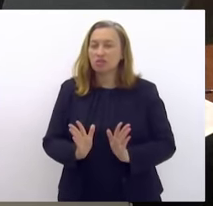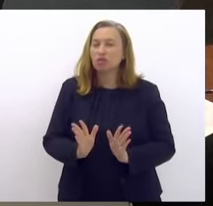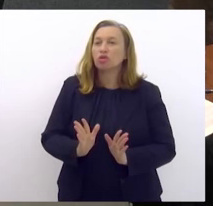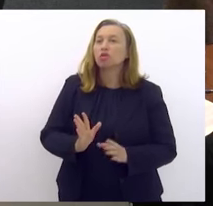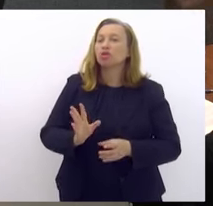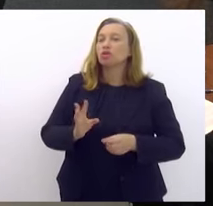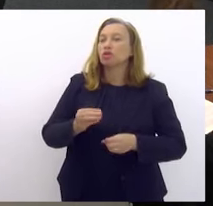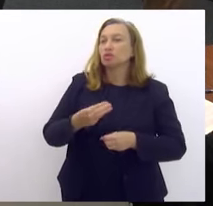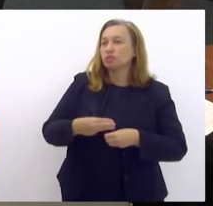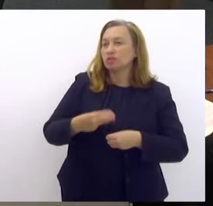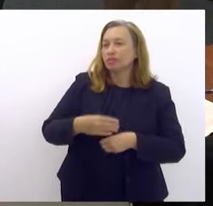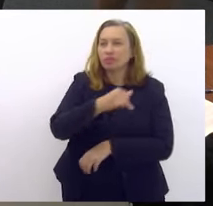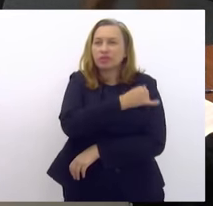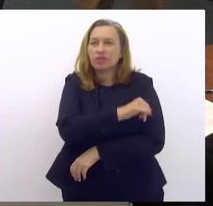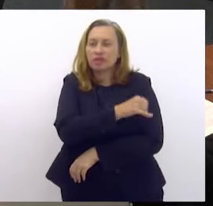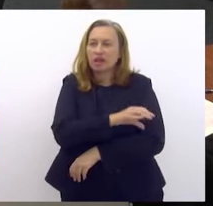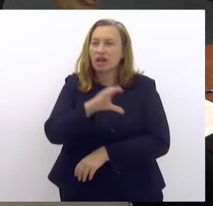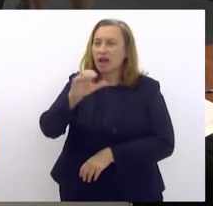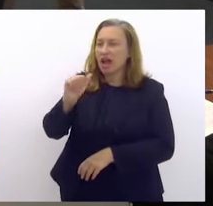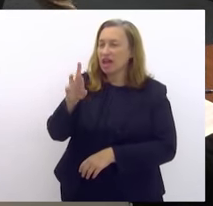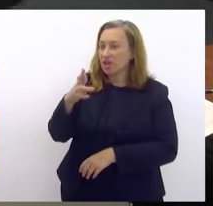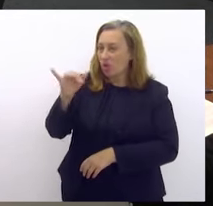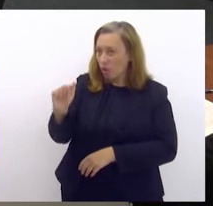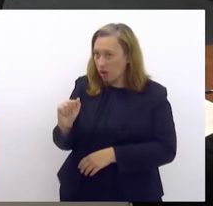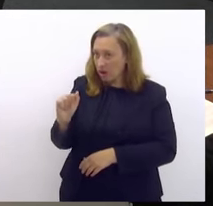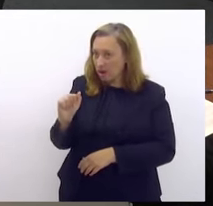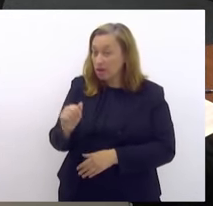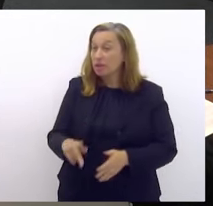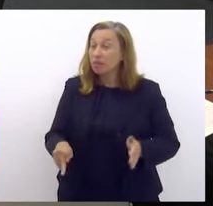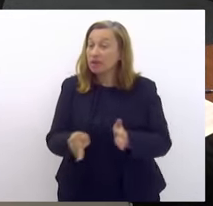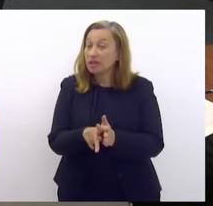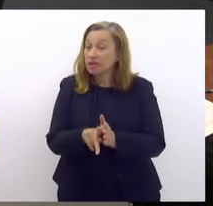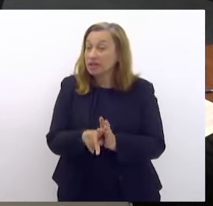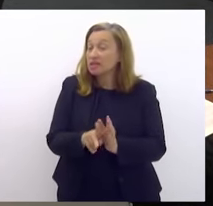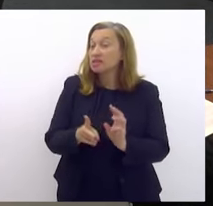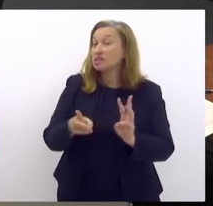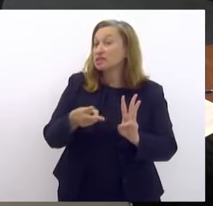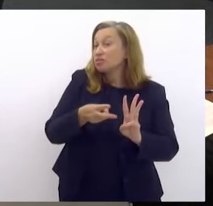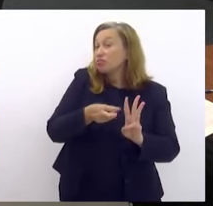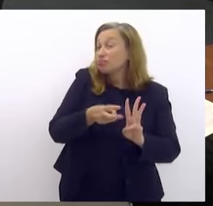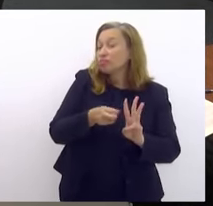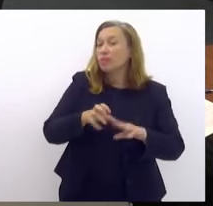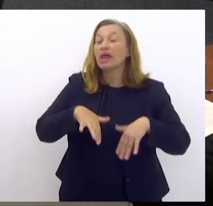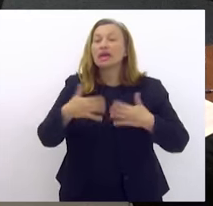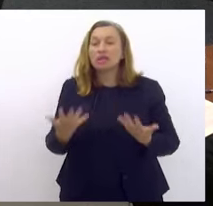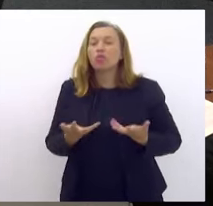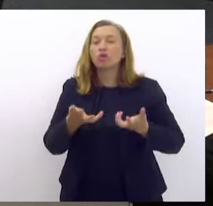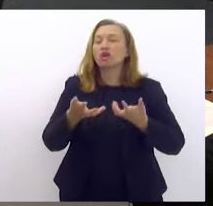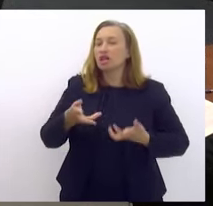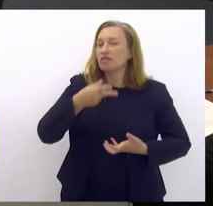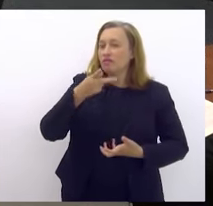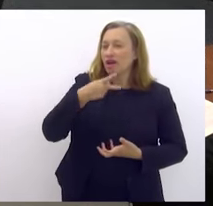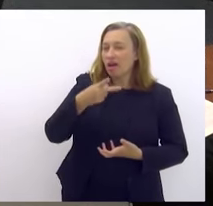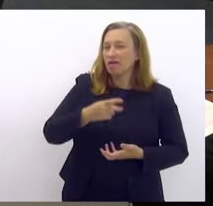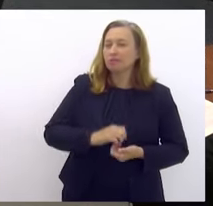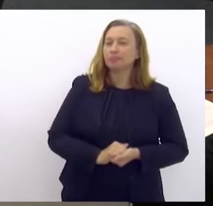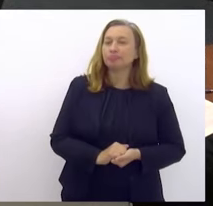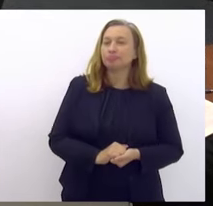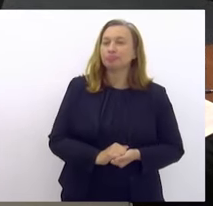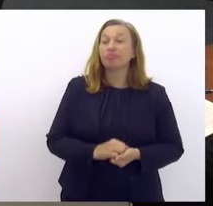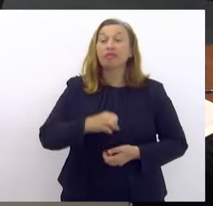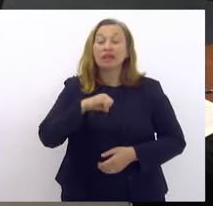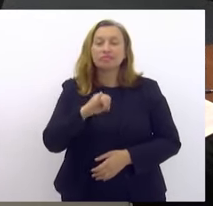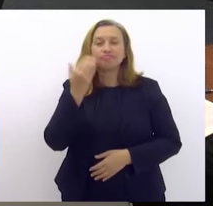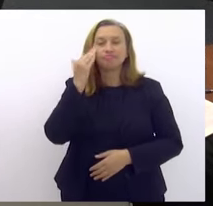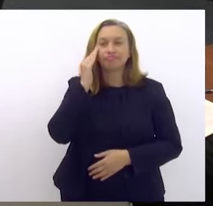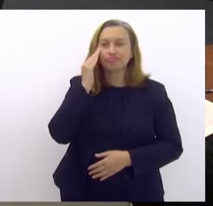Janeiro, carioca, casa de branco, vem dos povos originais. Então, eu queria dizer que se a gente